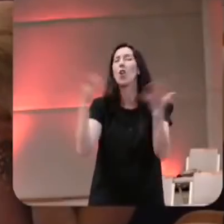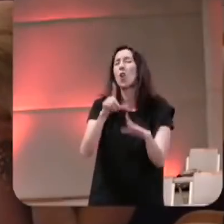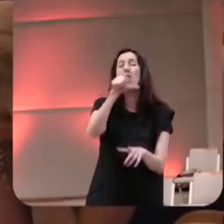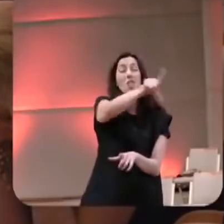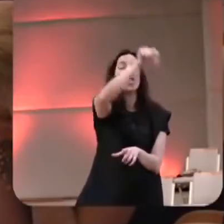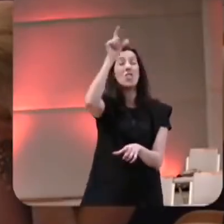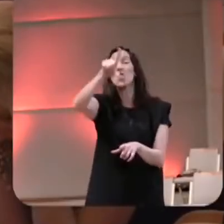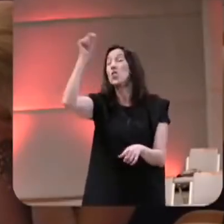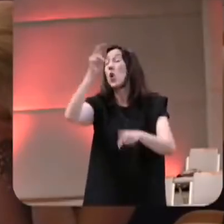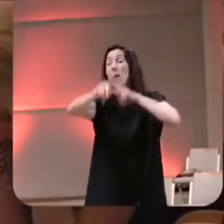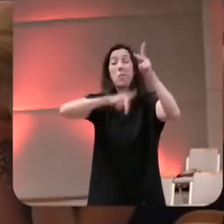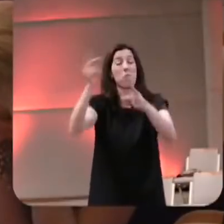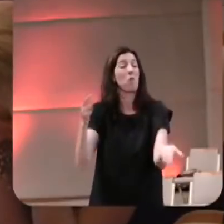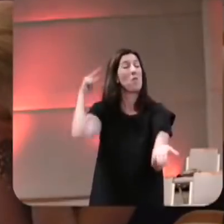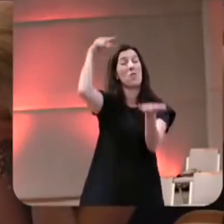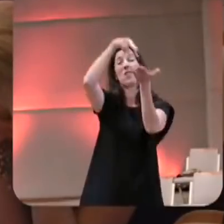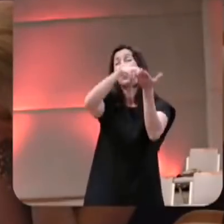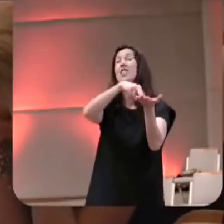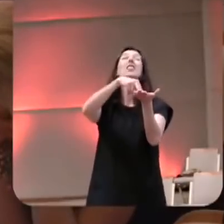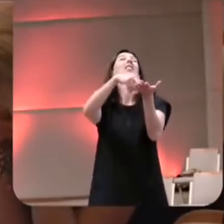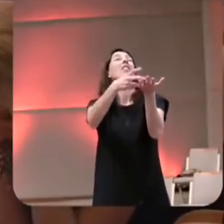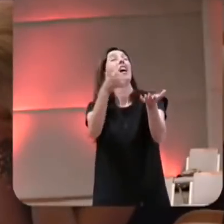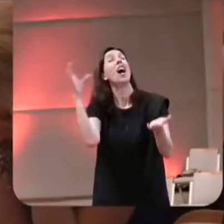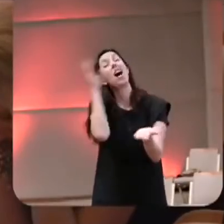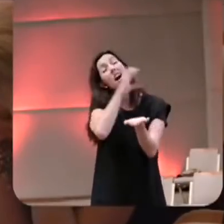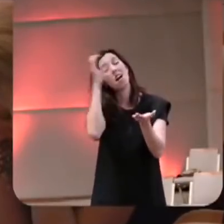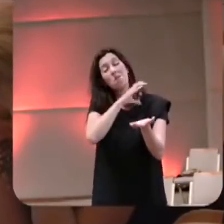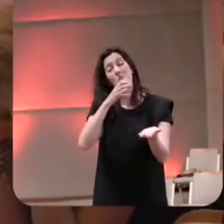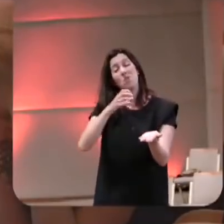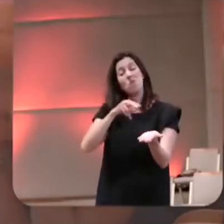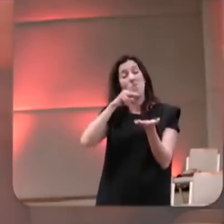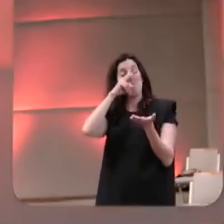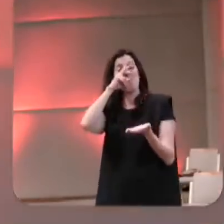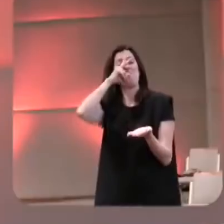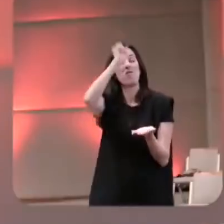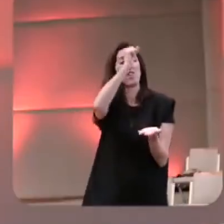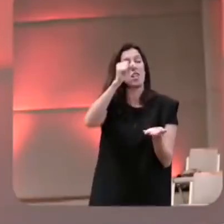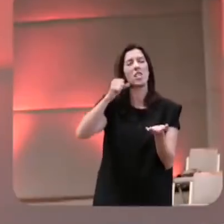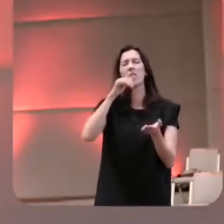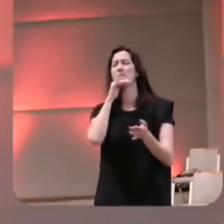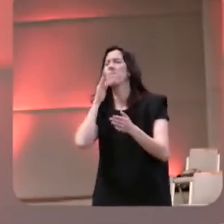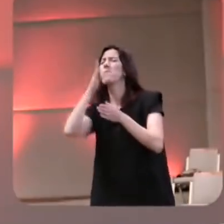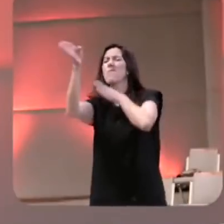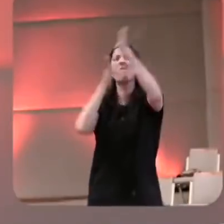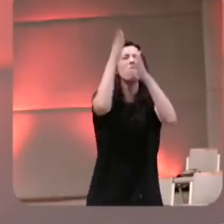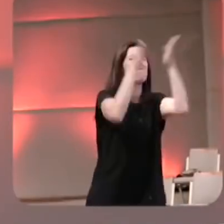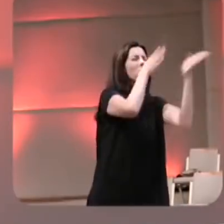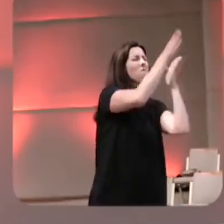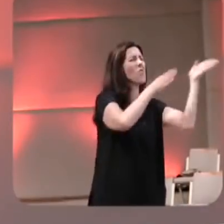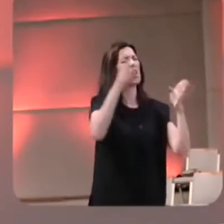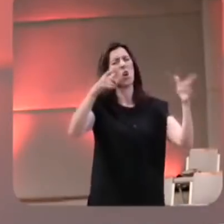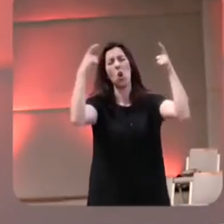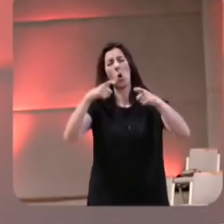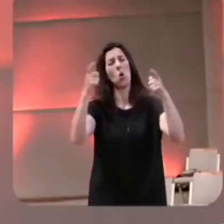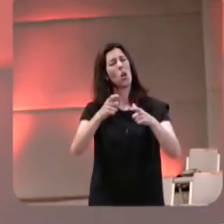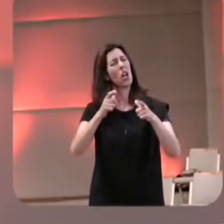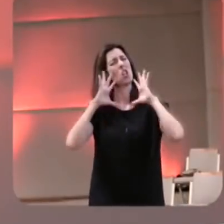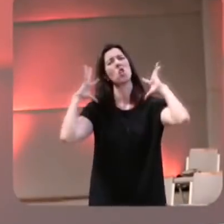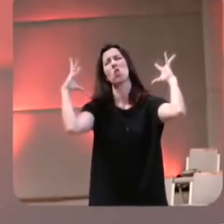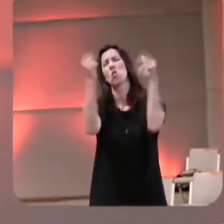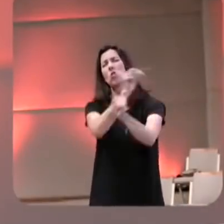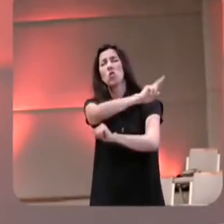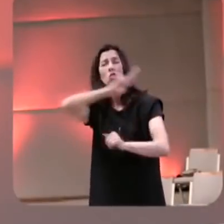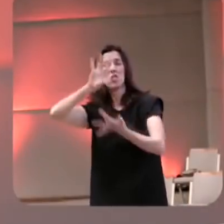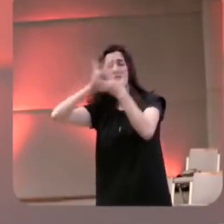levanta o teu povo e joga com força, Pai, para que eles possam ir em nome do Senhor e as maravilhas do